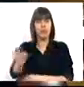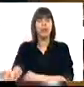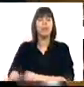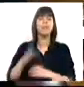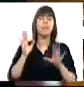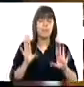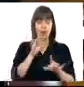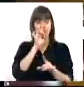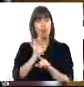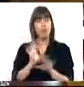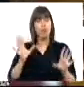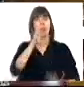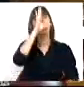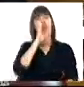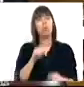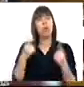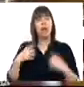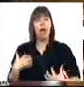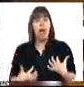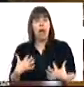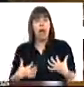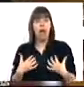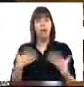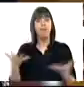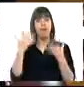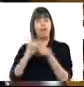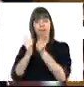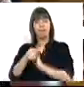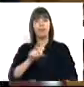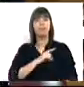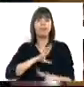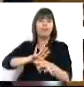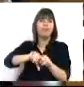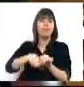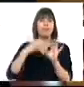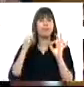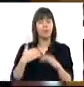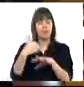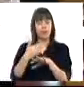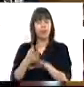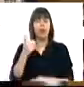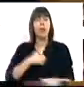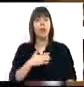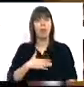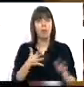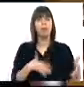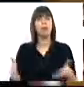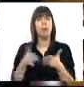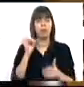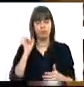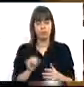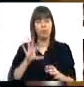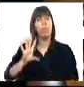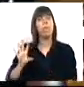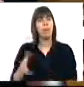ao mesmo tempo que o Governo tem esta ânsia de privatização onde vem arruinar setores e empresas estratégicas